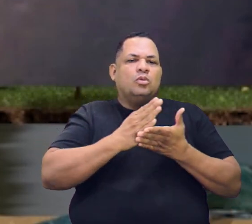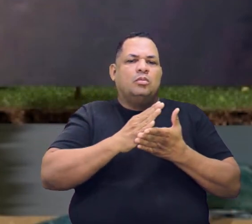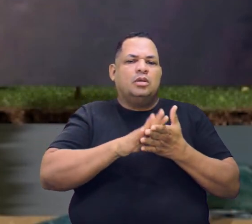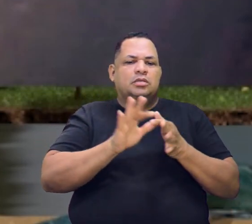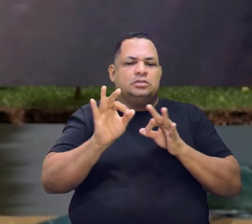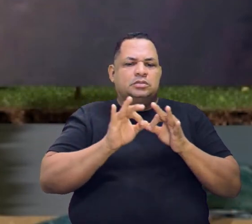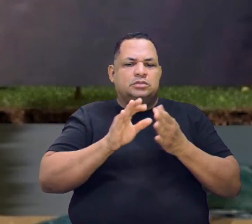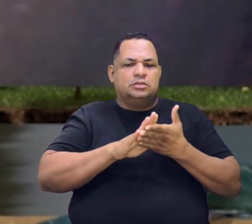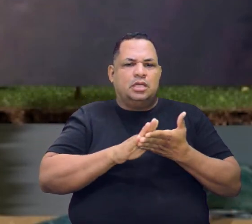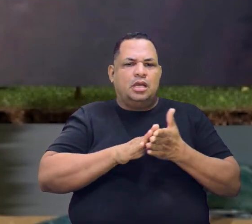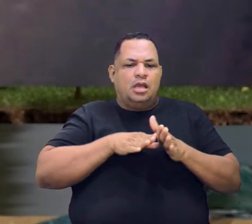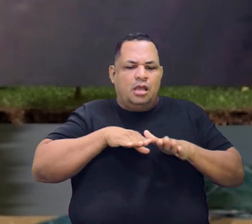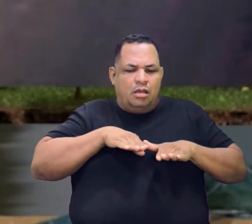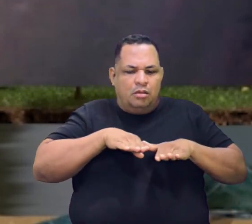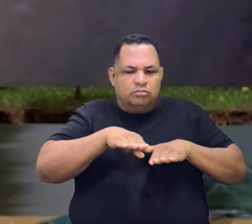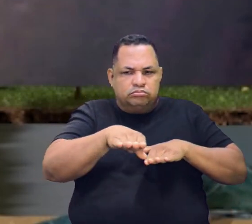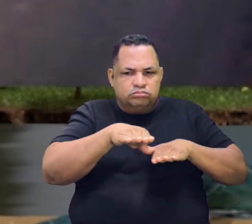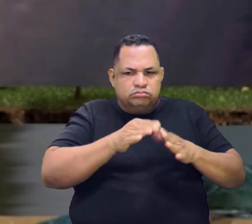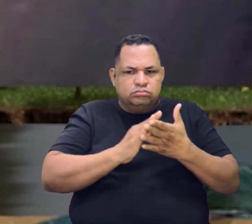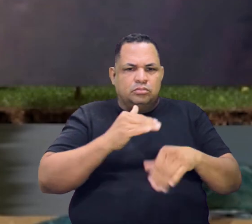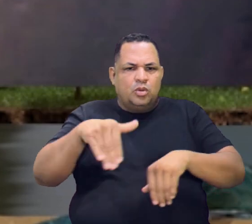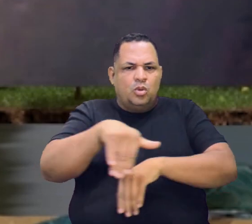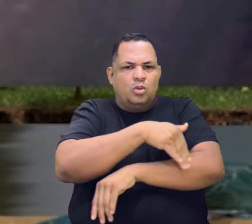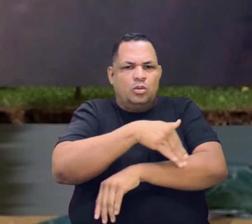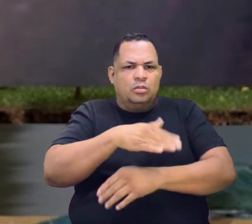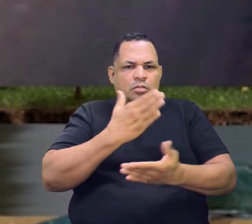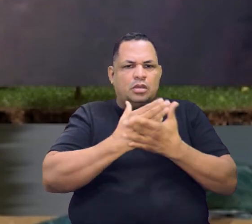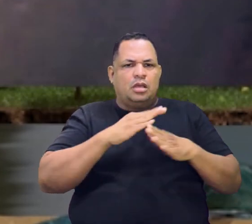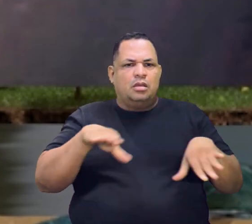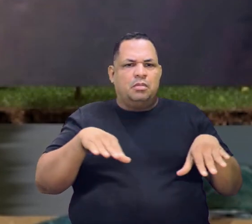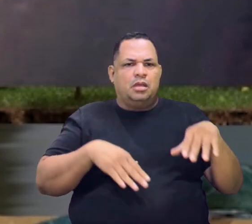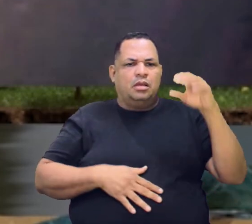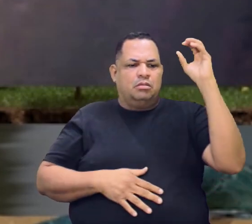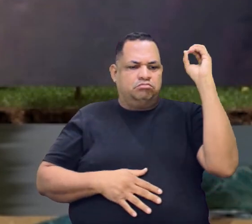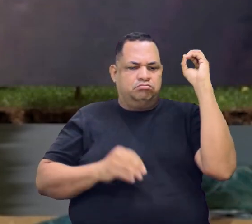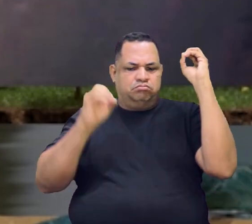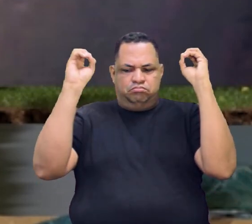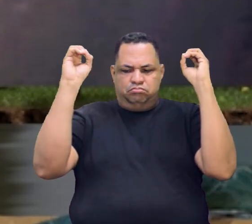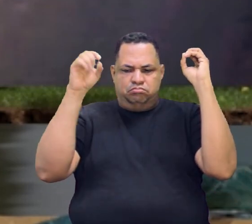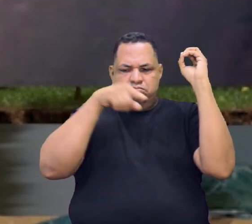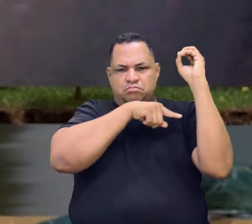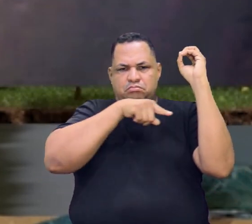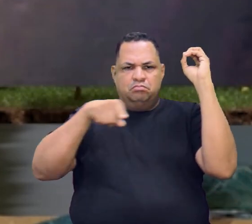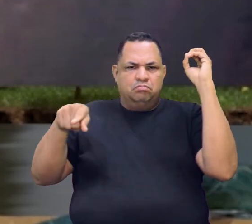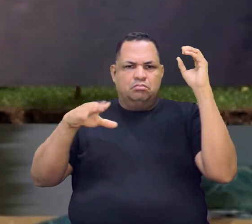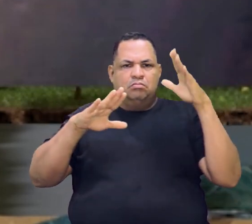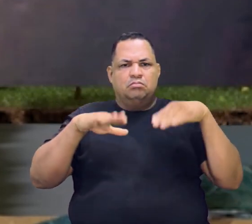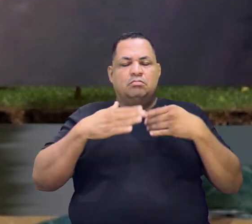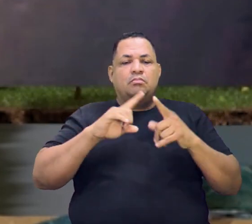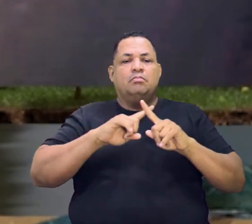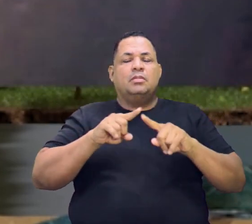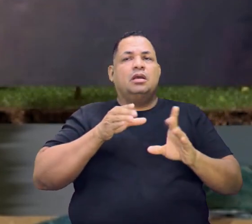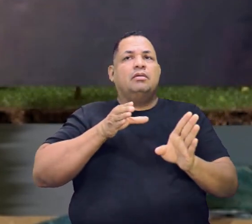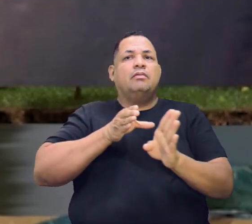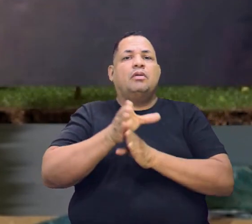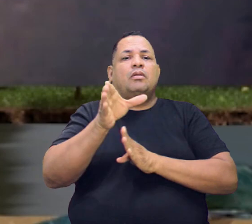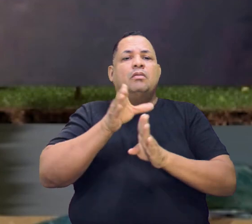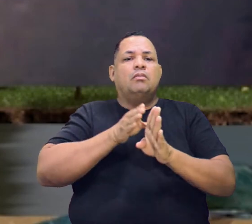curvas até Santo Antônio, depois para Rio Branco, no Acre, e aqui, ó, Guaporé